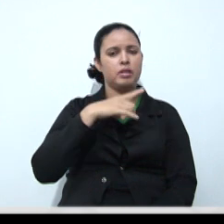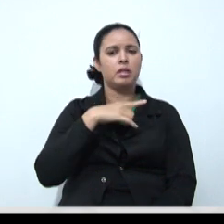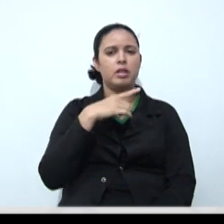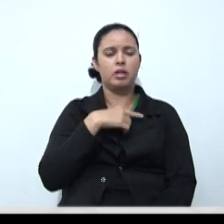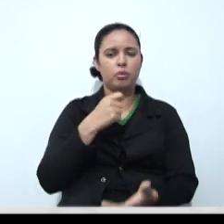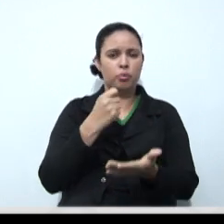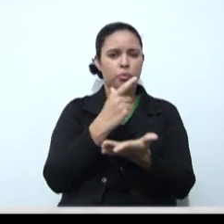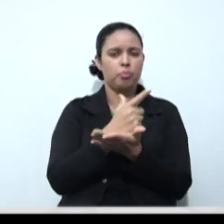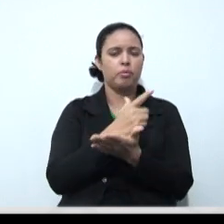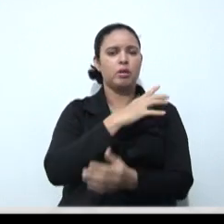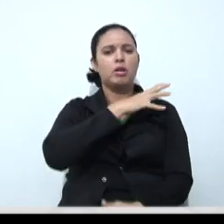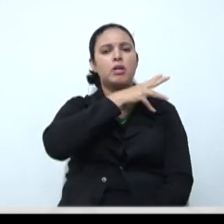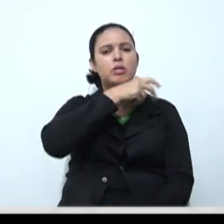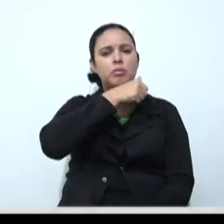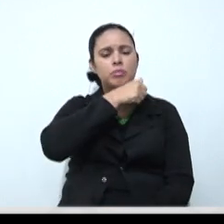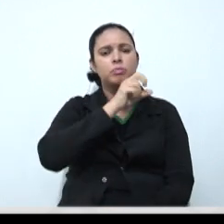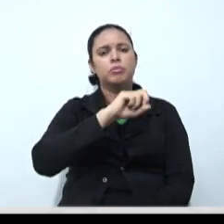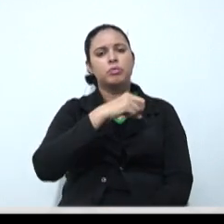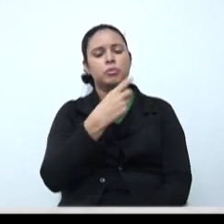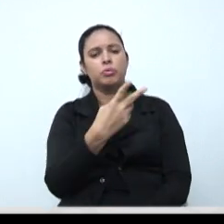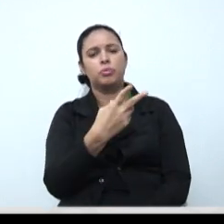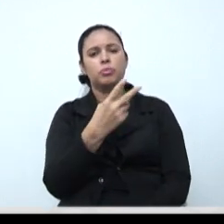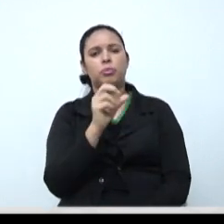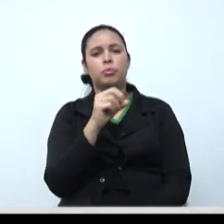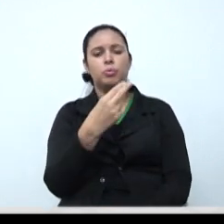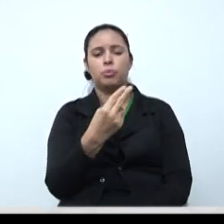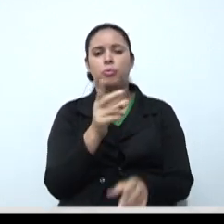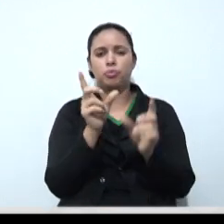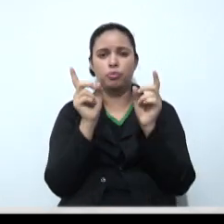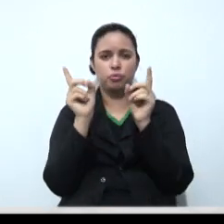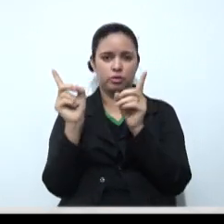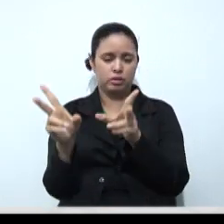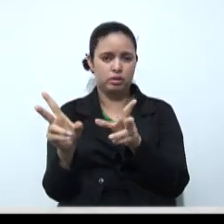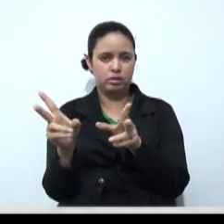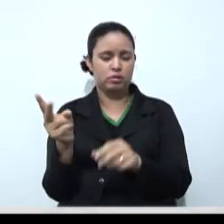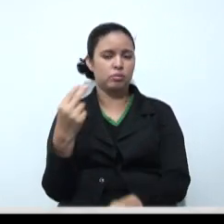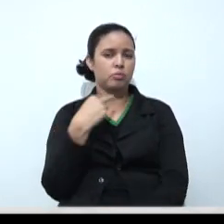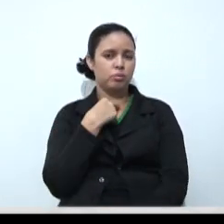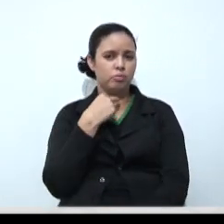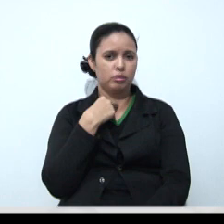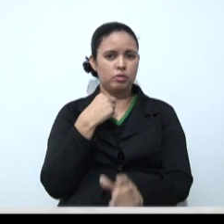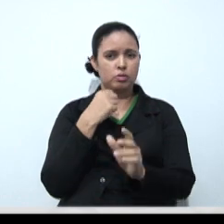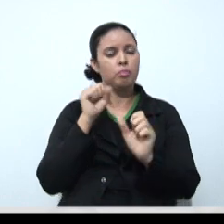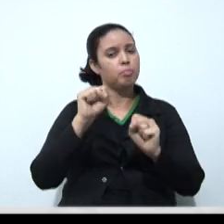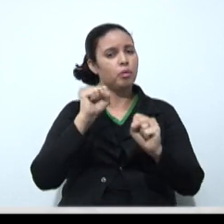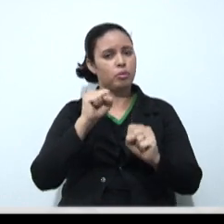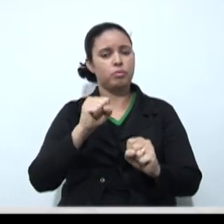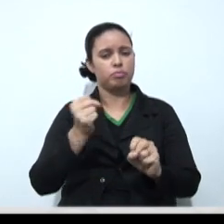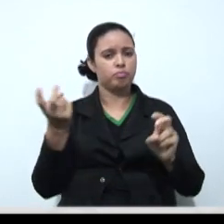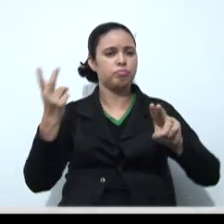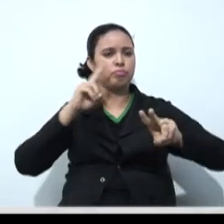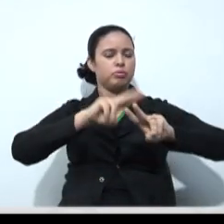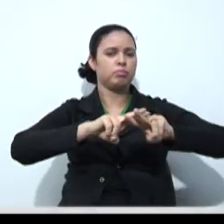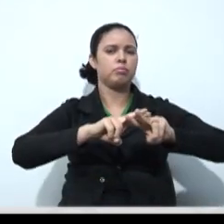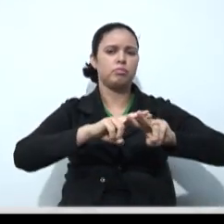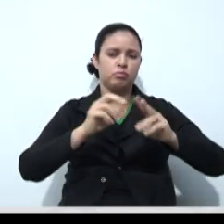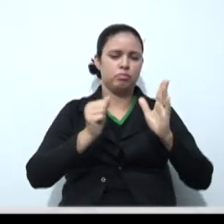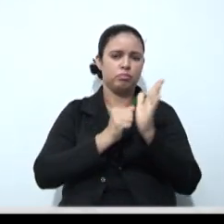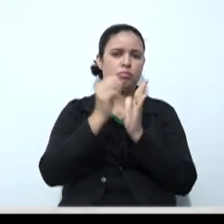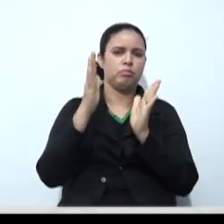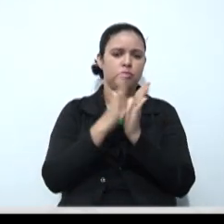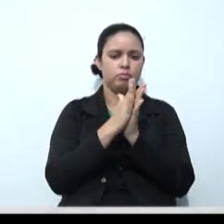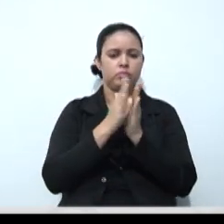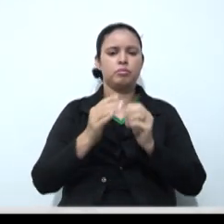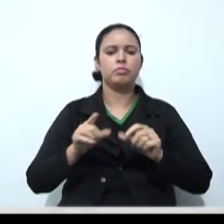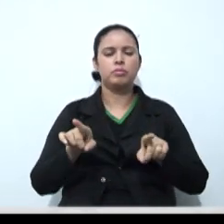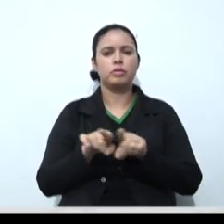comprar, né, ou de vender animais silvestres sem o devido registro. Isso dá uma multa, dá até prisão. Não é isso, professor? Tá? Não jogar